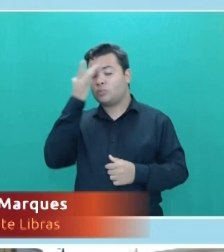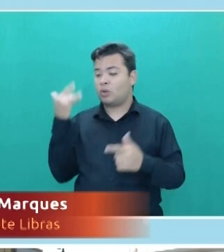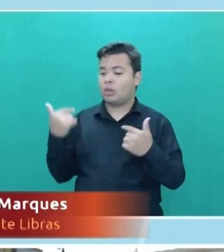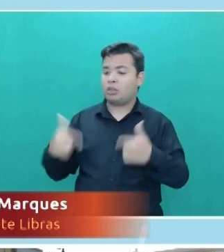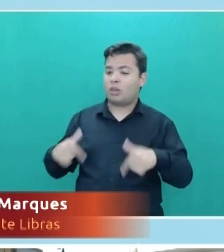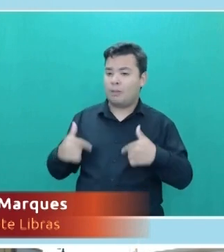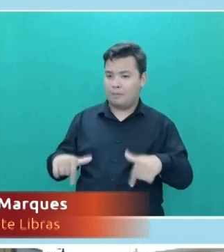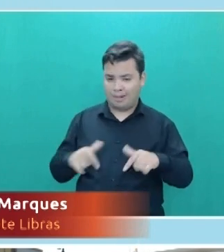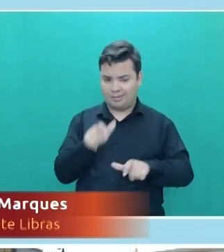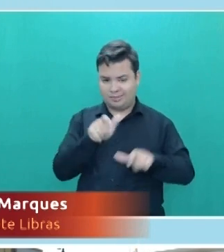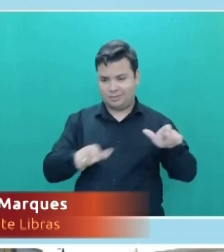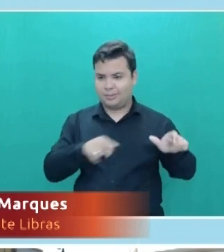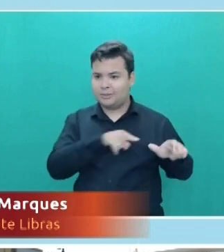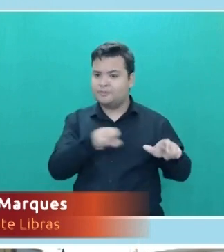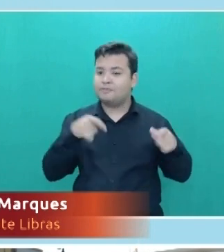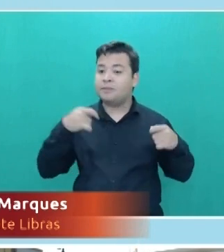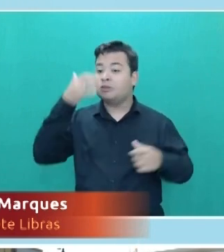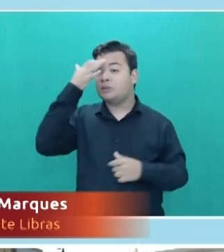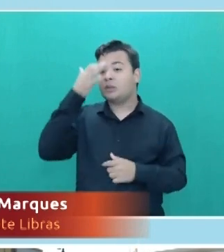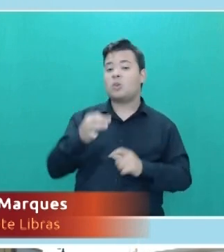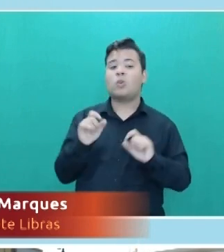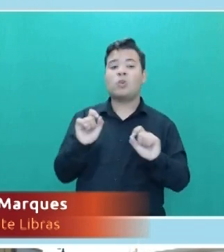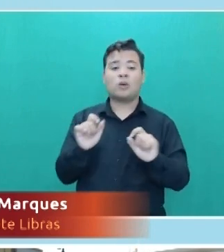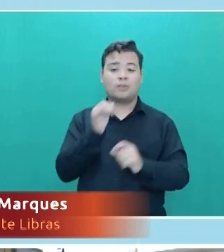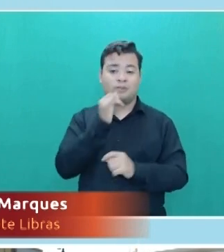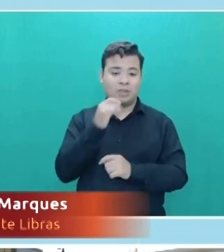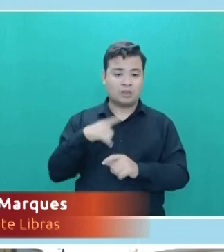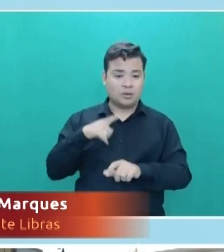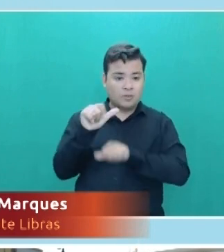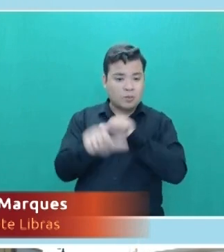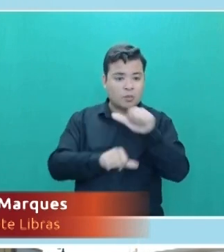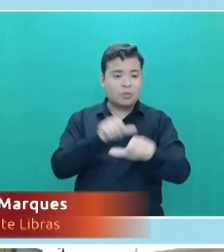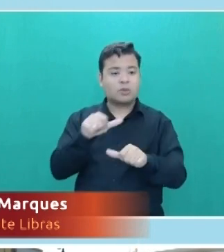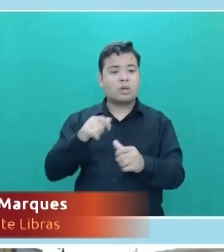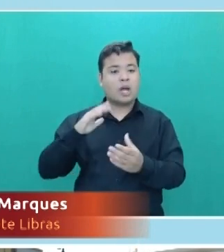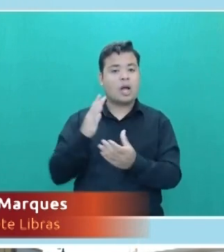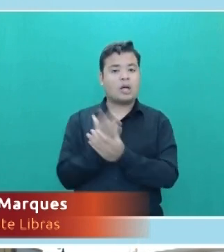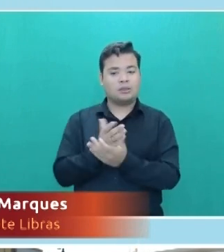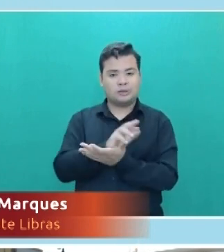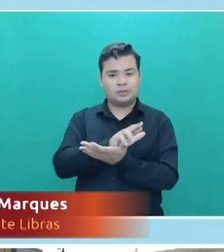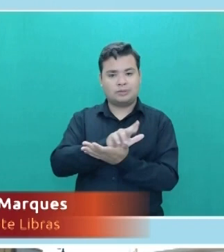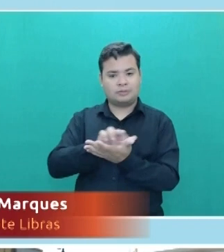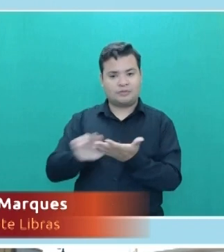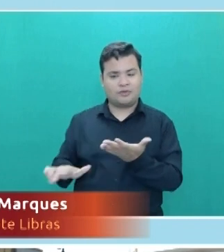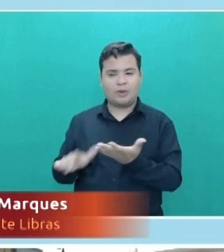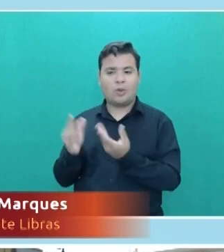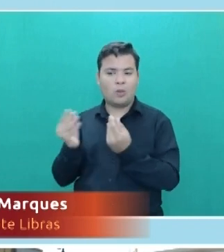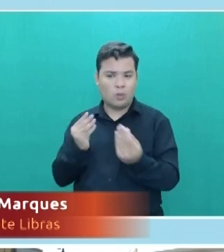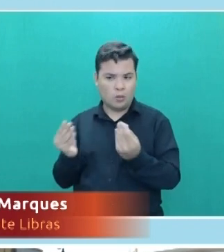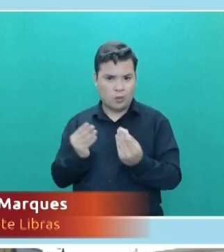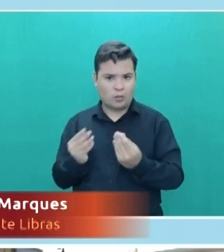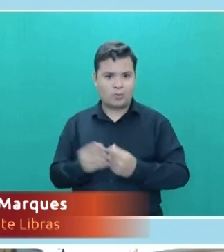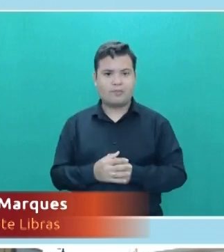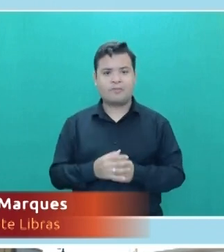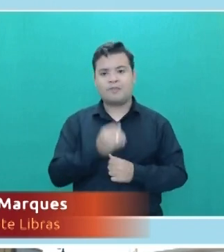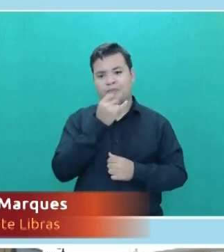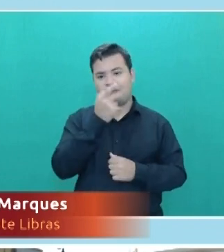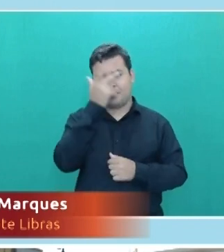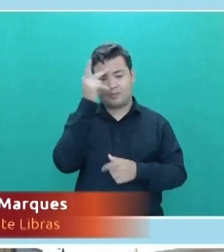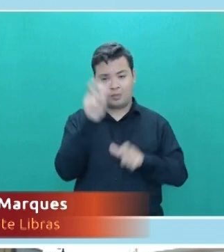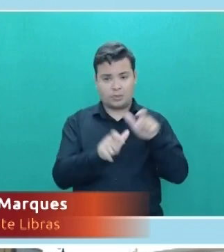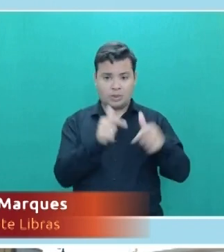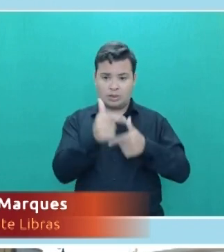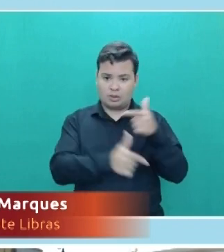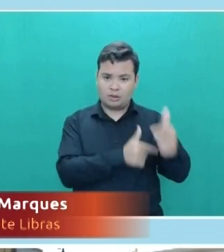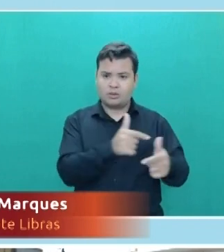essa reforma alterou em relação às ações que são ajuizadas na Justiça do Trabalho? Ele deve ficar